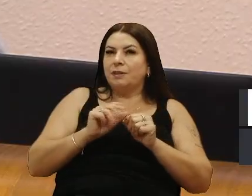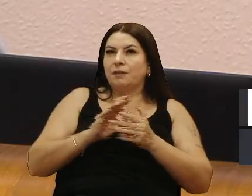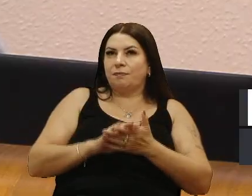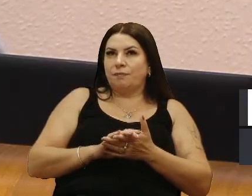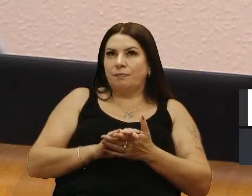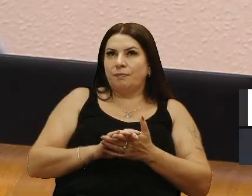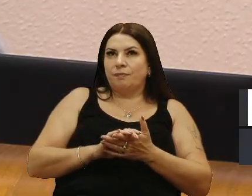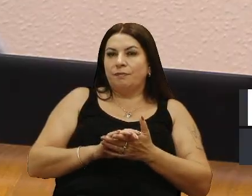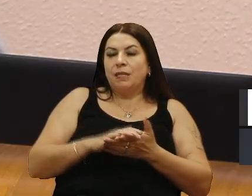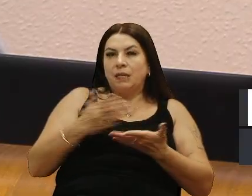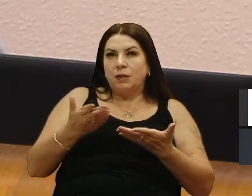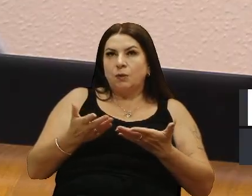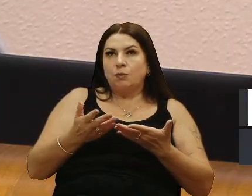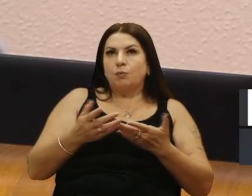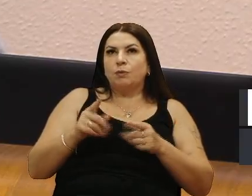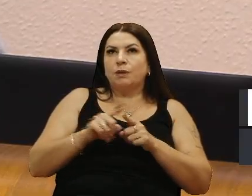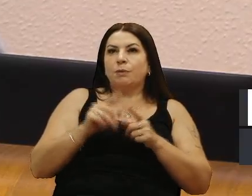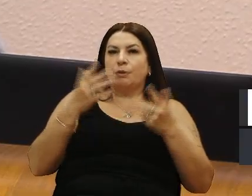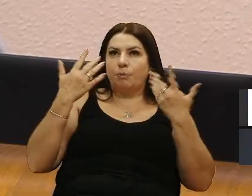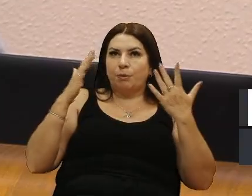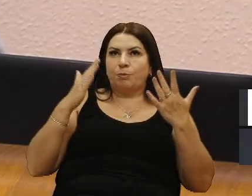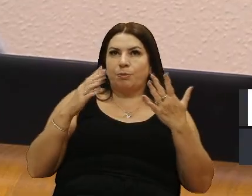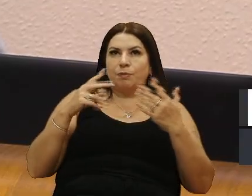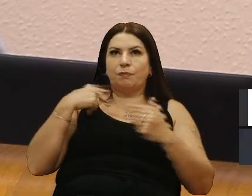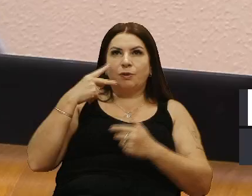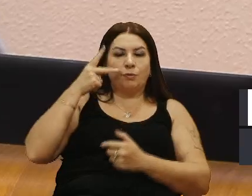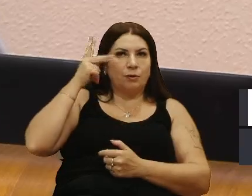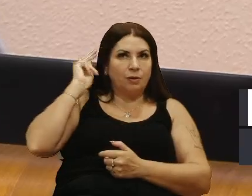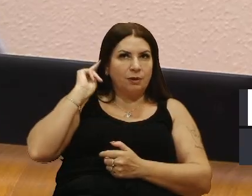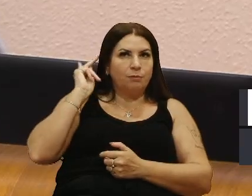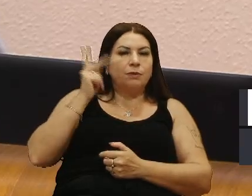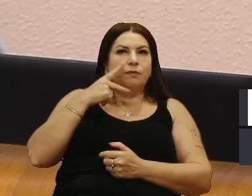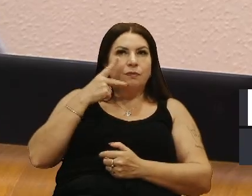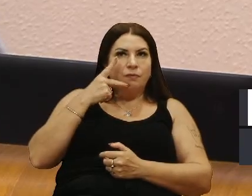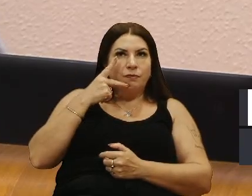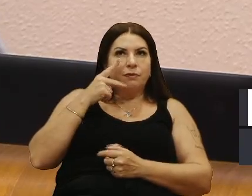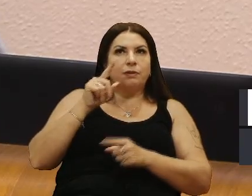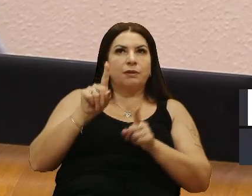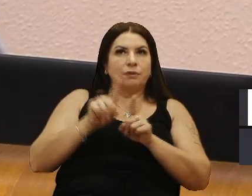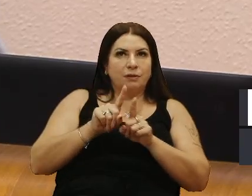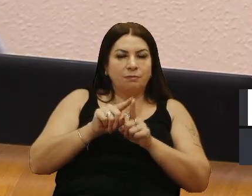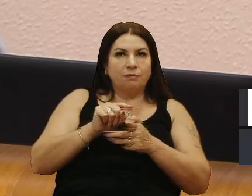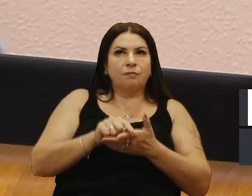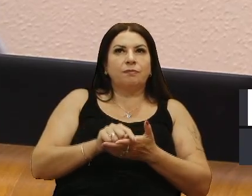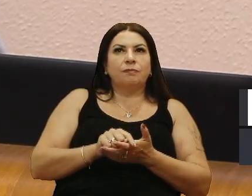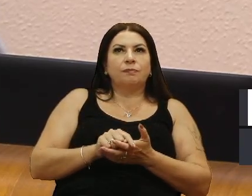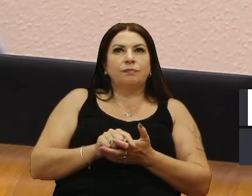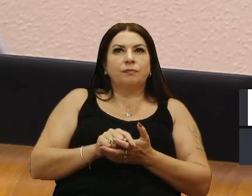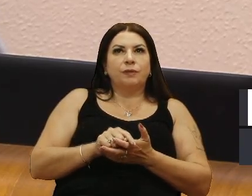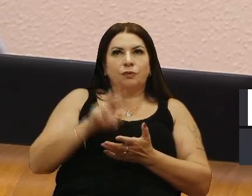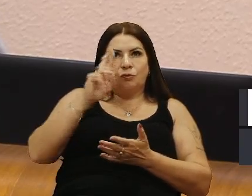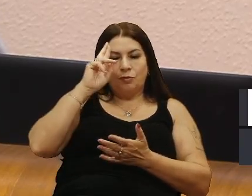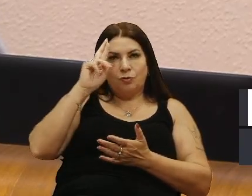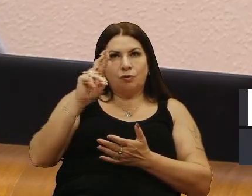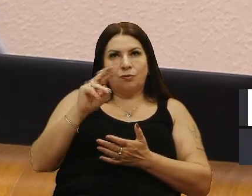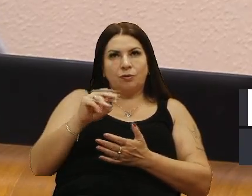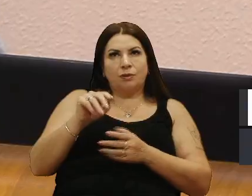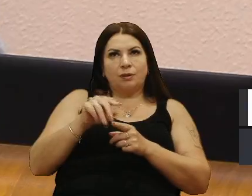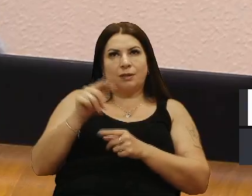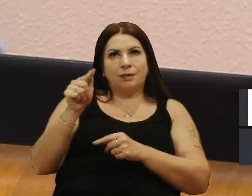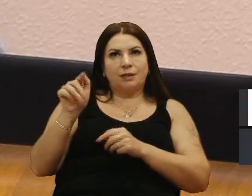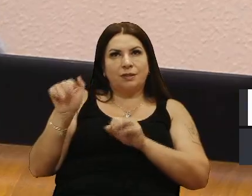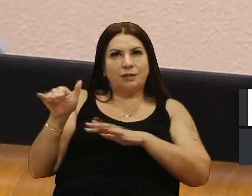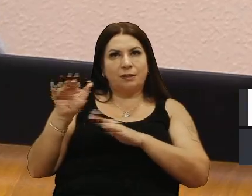feito. Então, nesse sentido, quero parabenizar o vereador Iago pela sua fala no que tange ao diretor Everton da 7 de